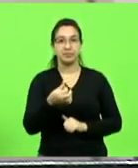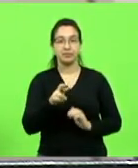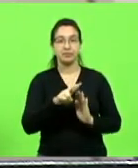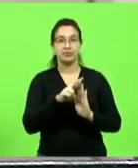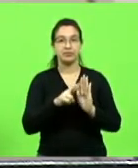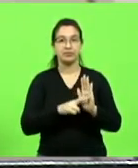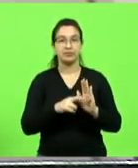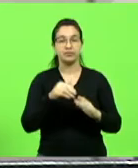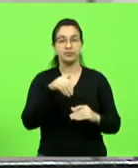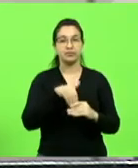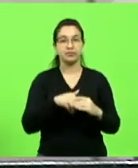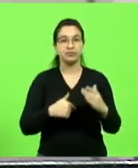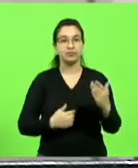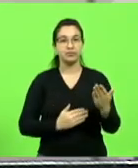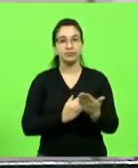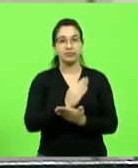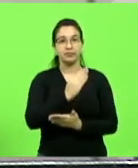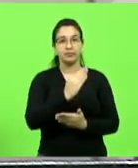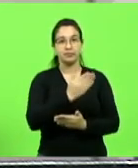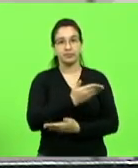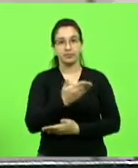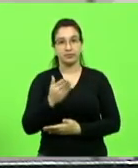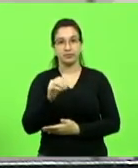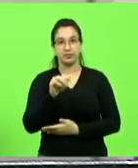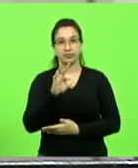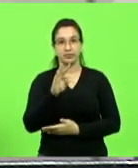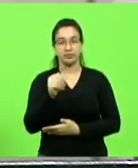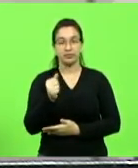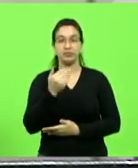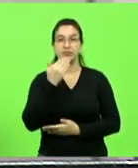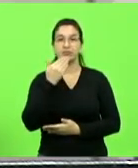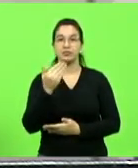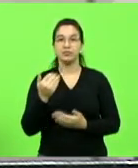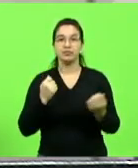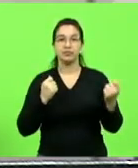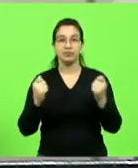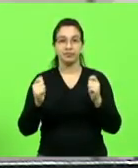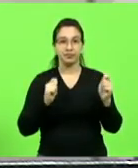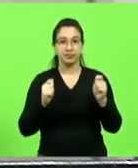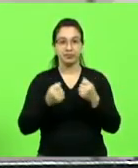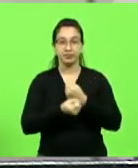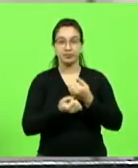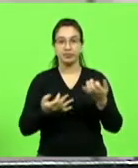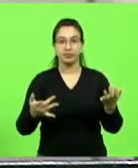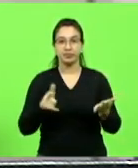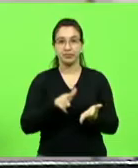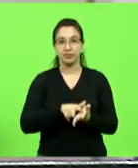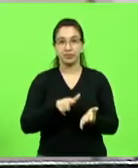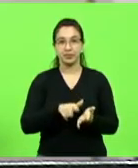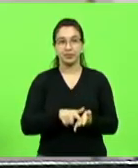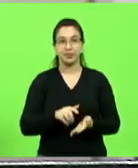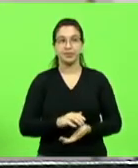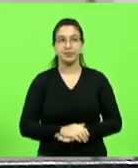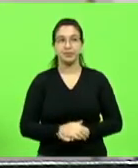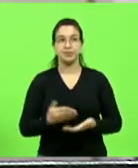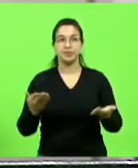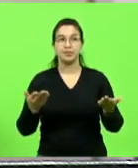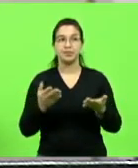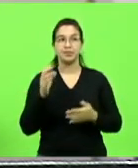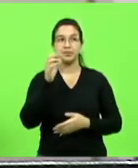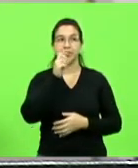duas por aprovadas. Solicito a assessoria que proceda à distribuição do expediente. Traremos em breves